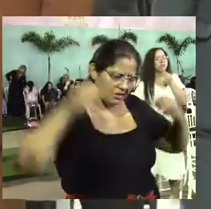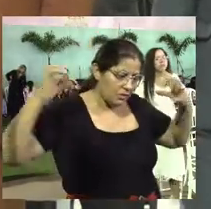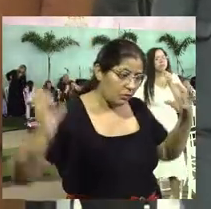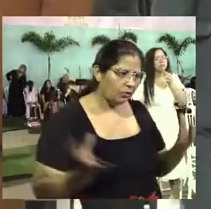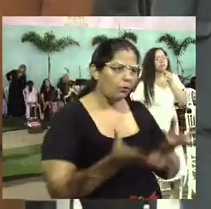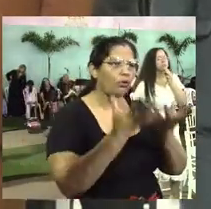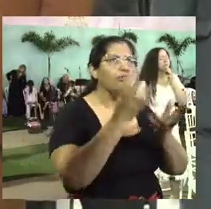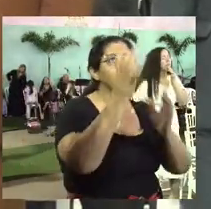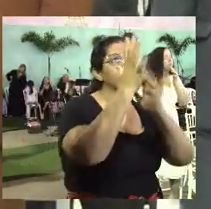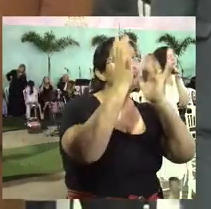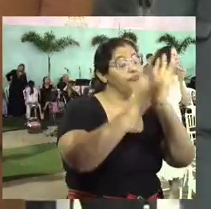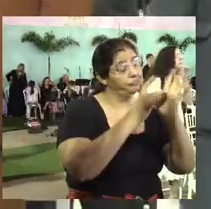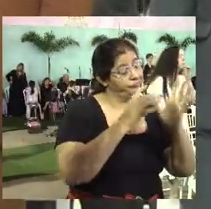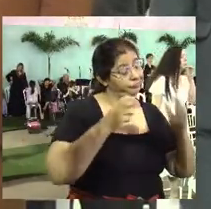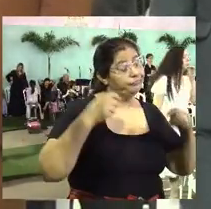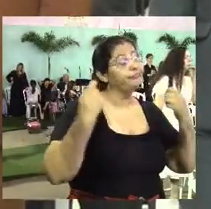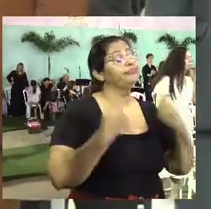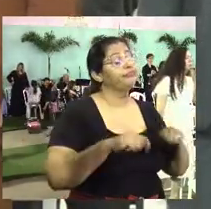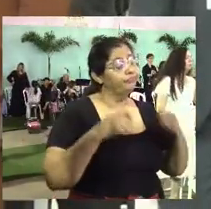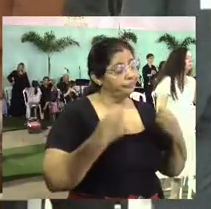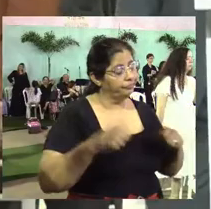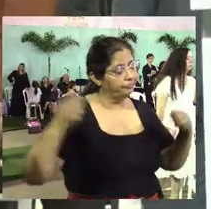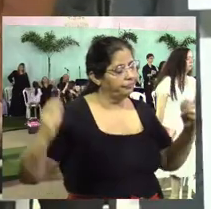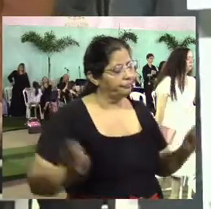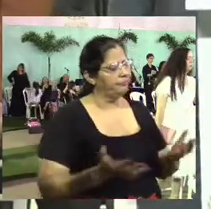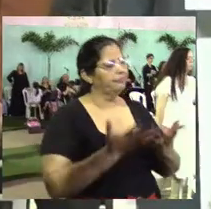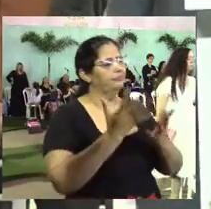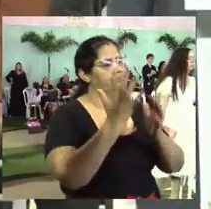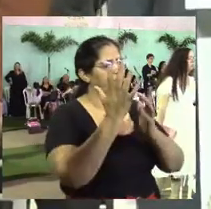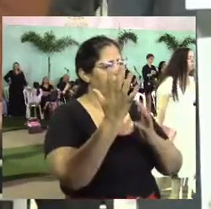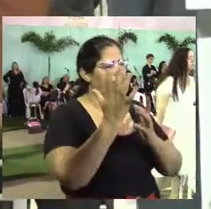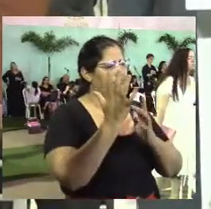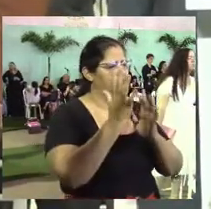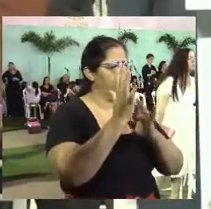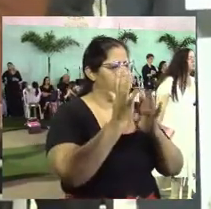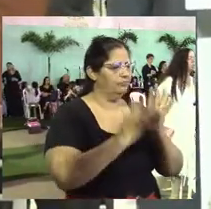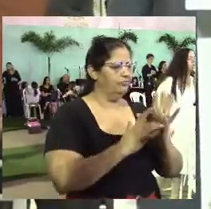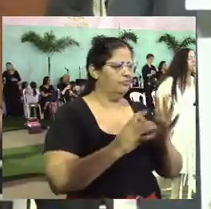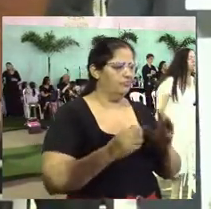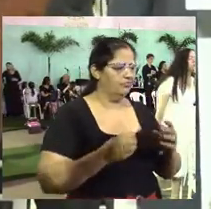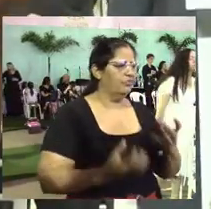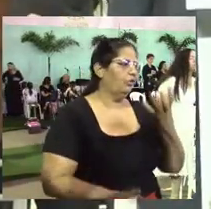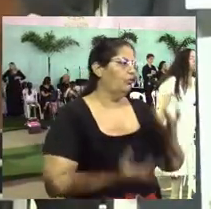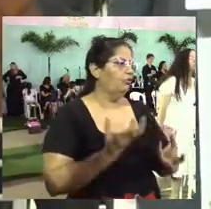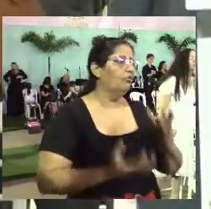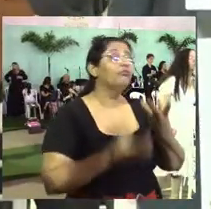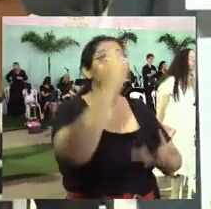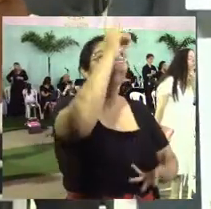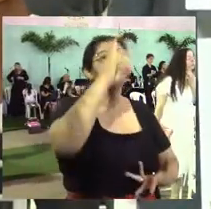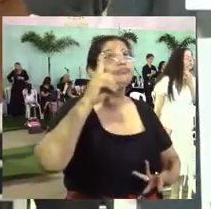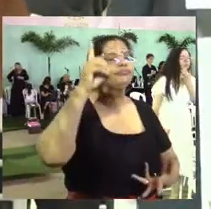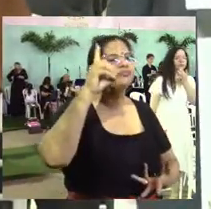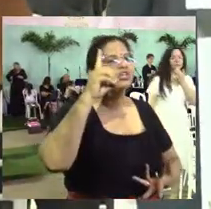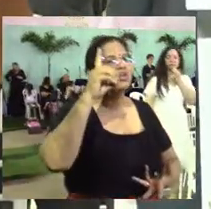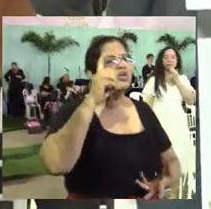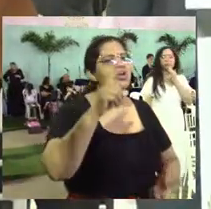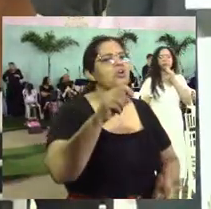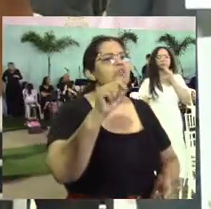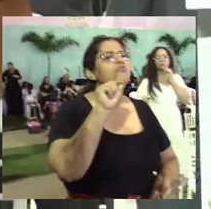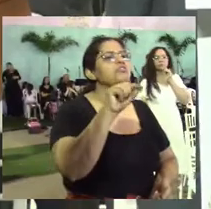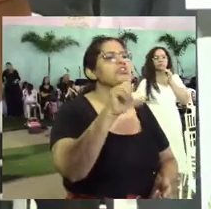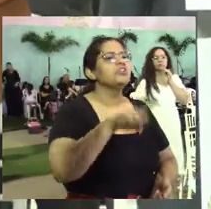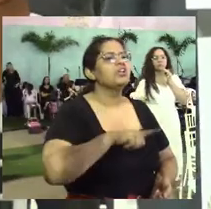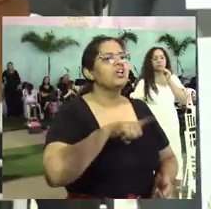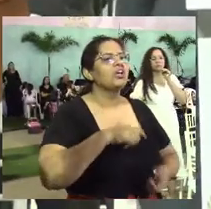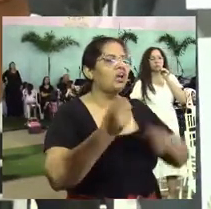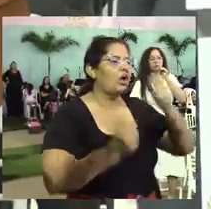com Jesus venha venha renovar a tua aliança vem buscar fogo de Deus agora você tem o seu carro a sua moto